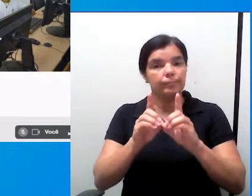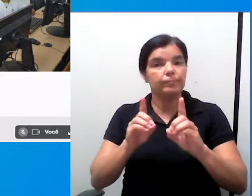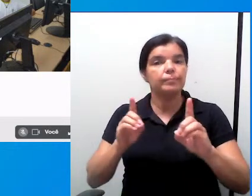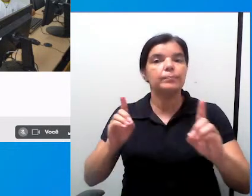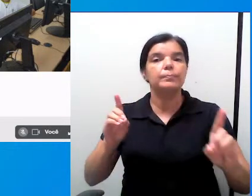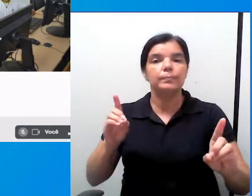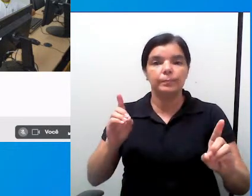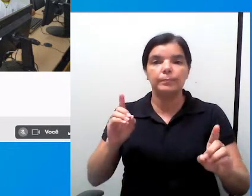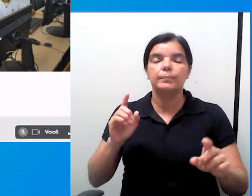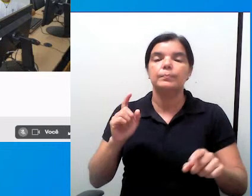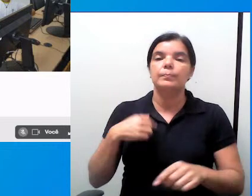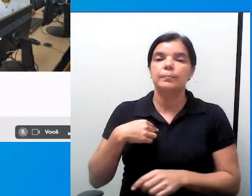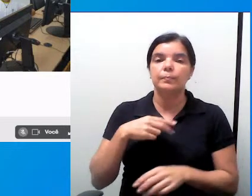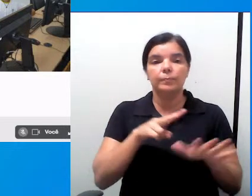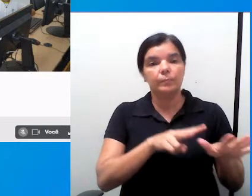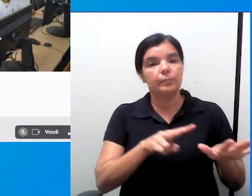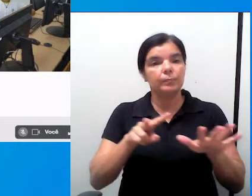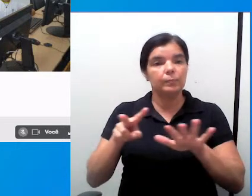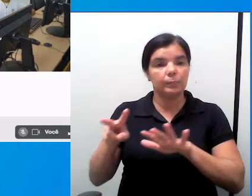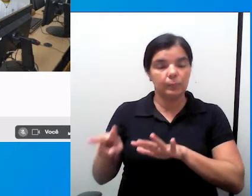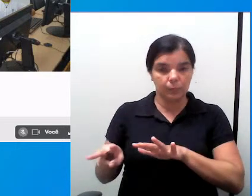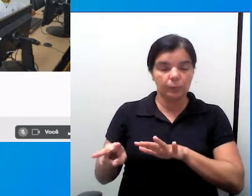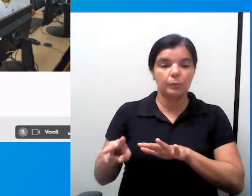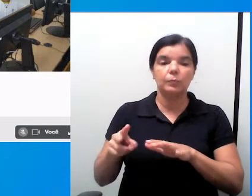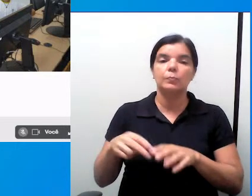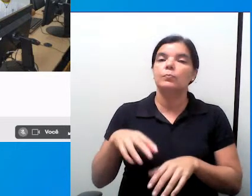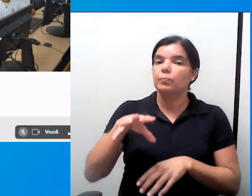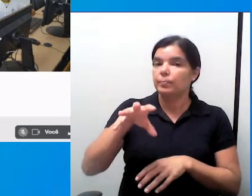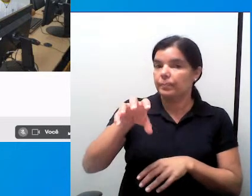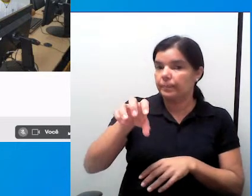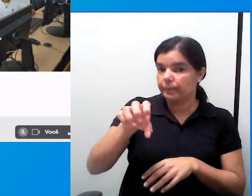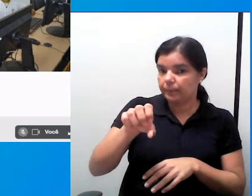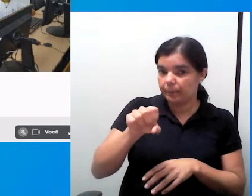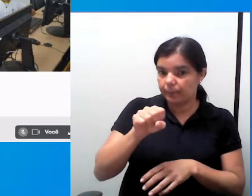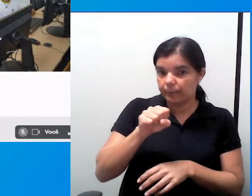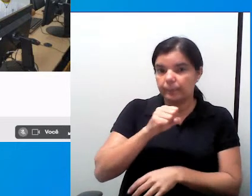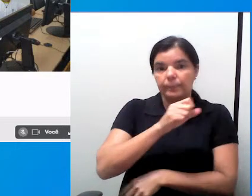toda semana, esse professor ele vai lá,